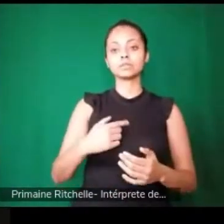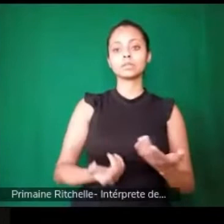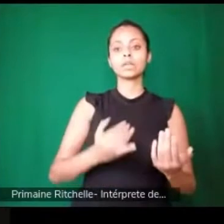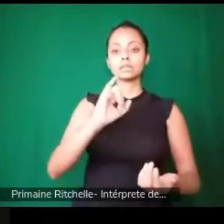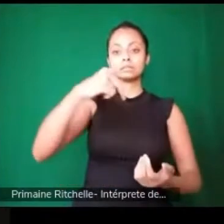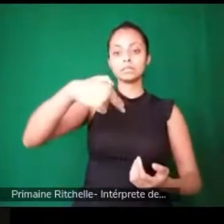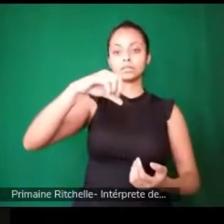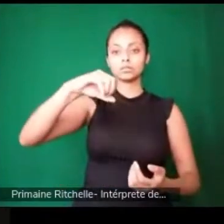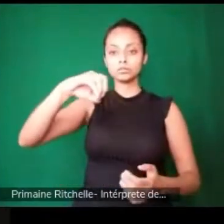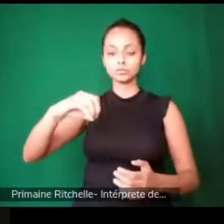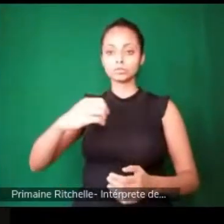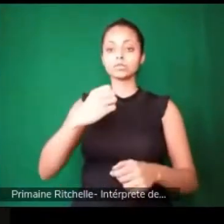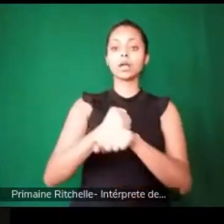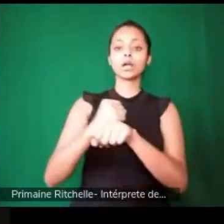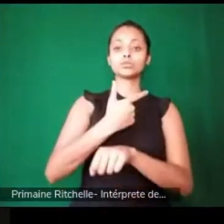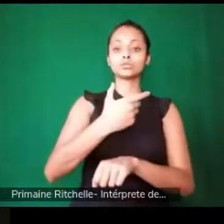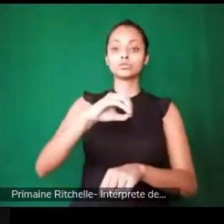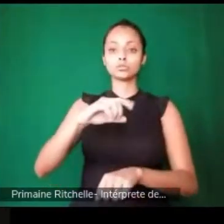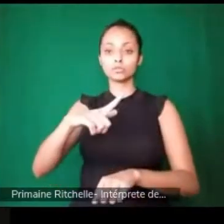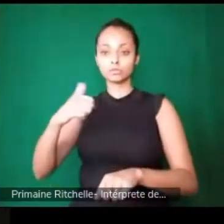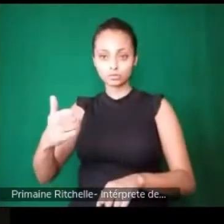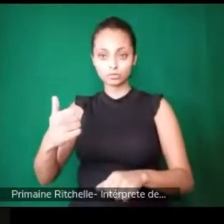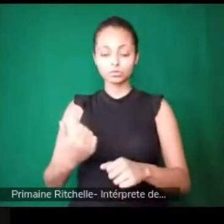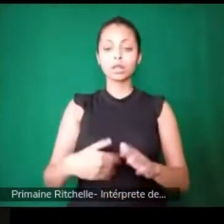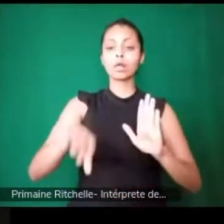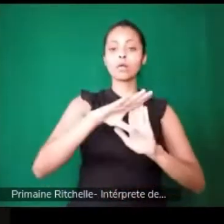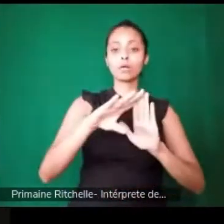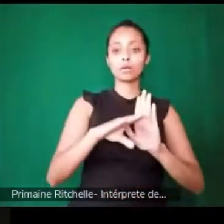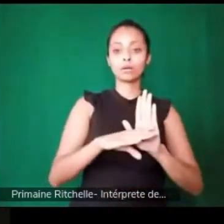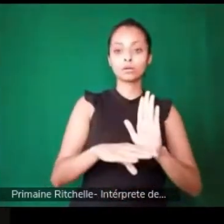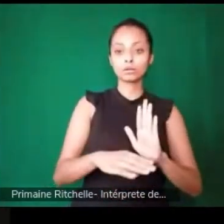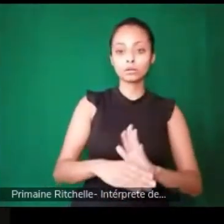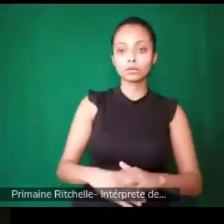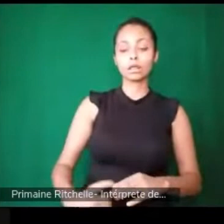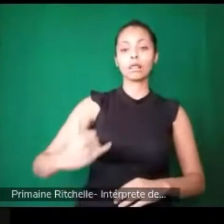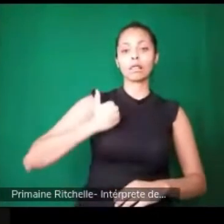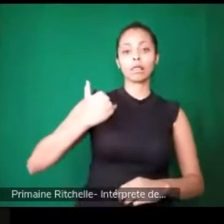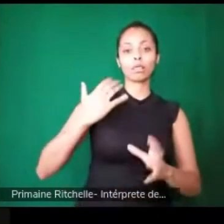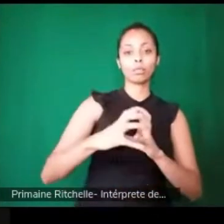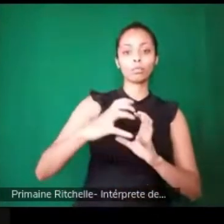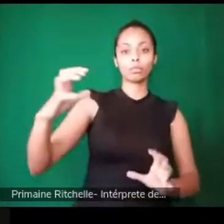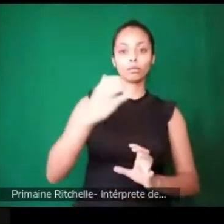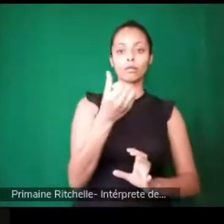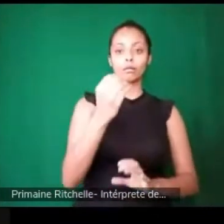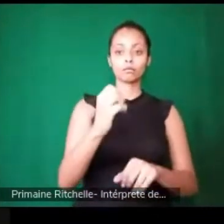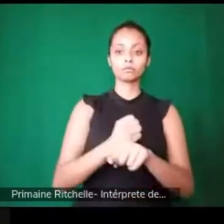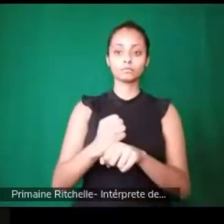de 2021. Quais são os primeiros fatores? Idade igual ou superior a 60 anos,